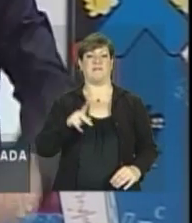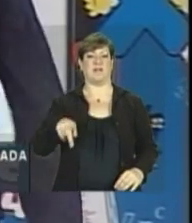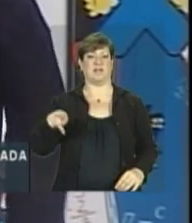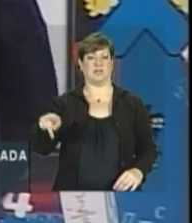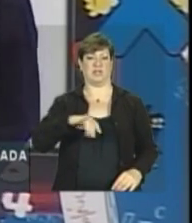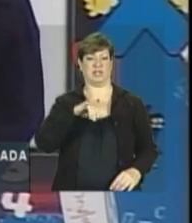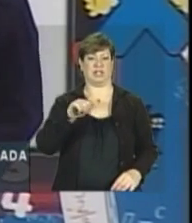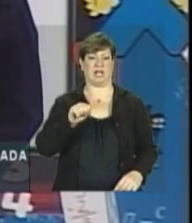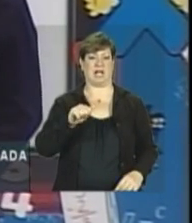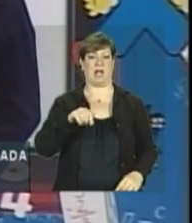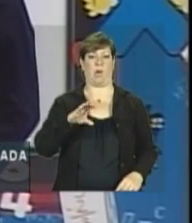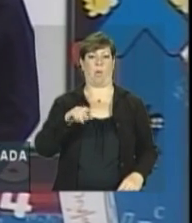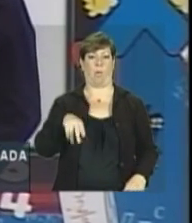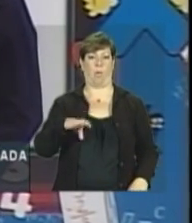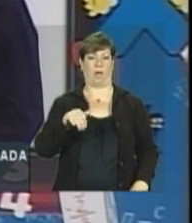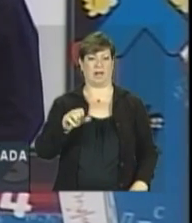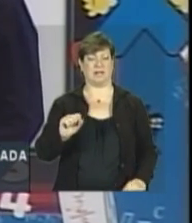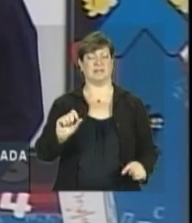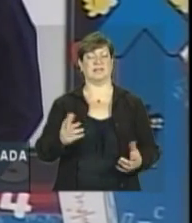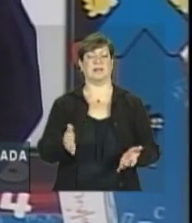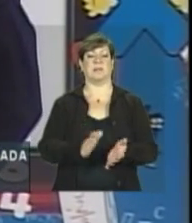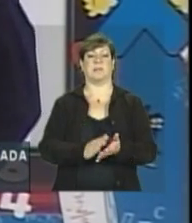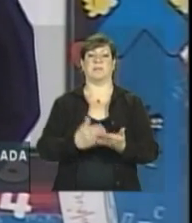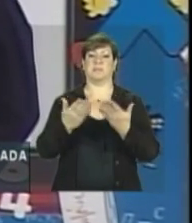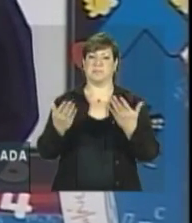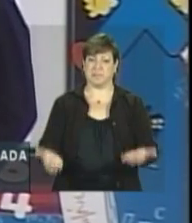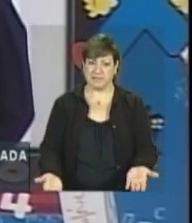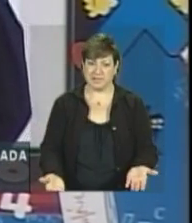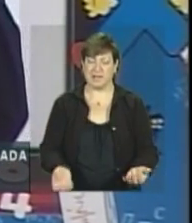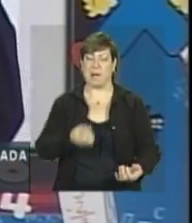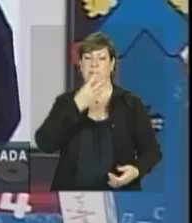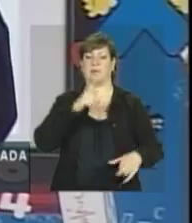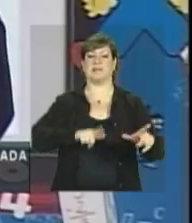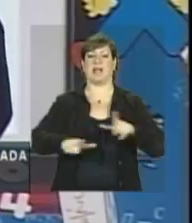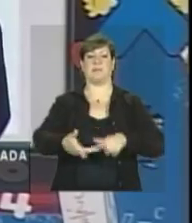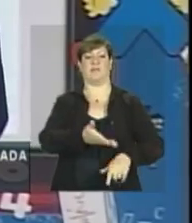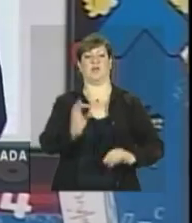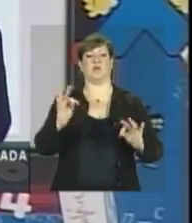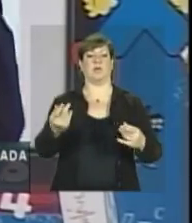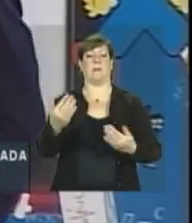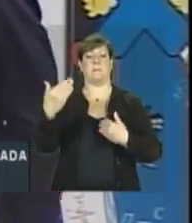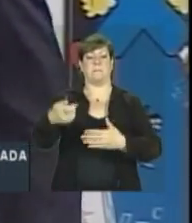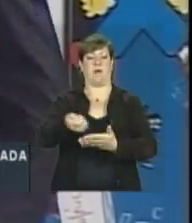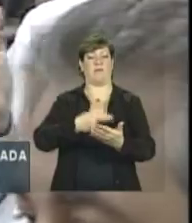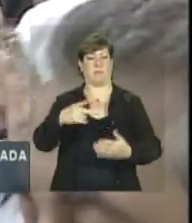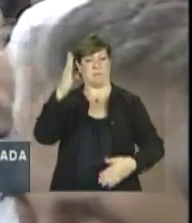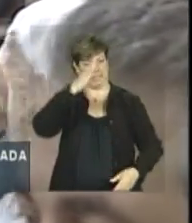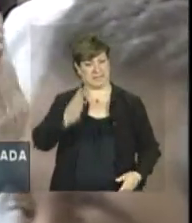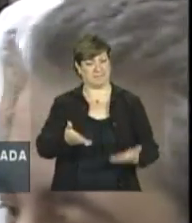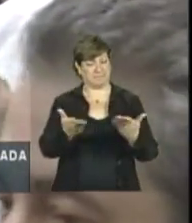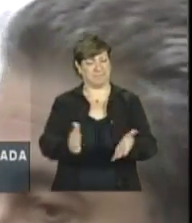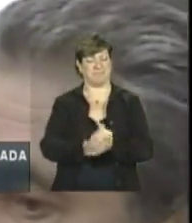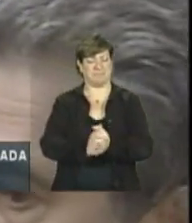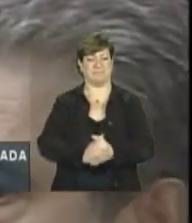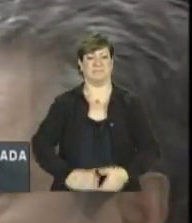ver que os matemáticos chegam muito longe, tá bom? Parabéns e um bom trabalho, uma boa Olimpíada para o Brasil.